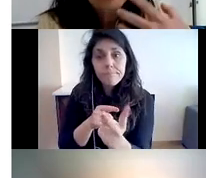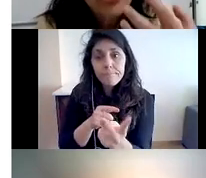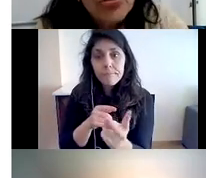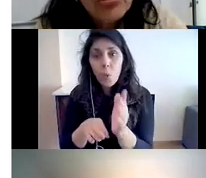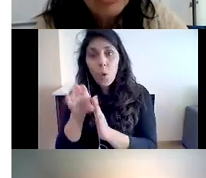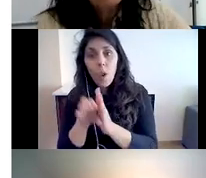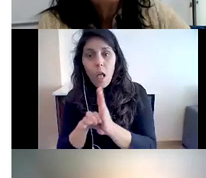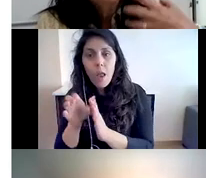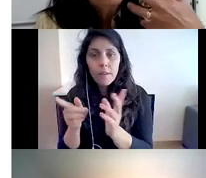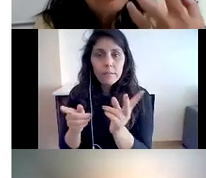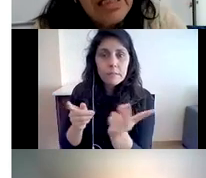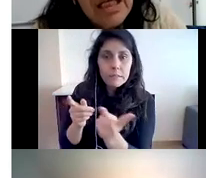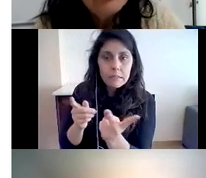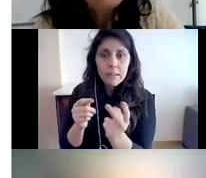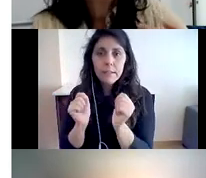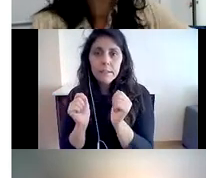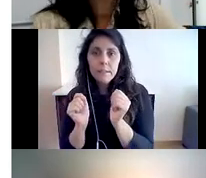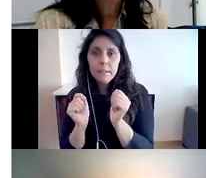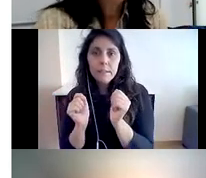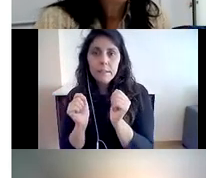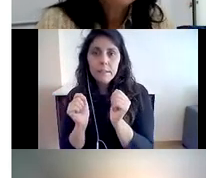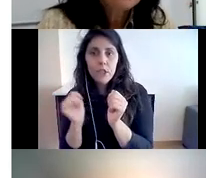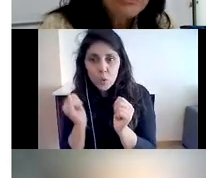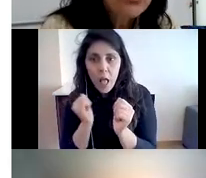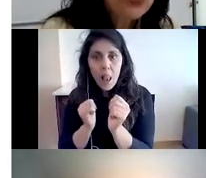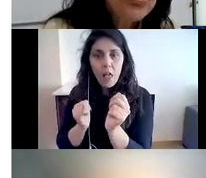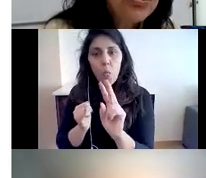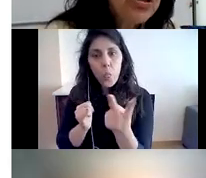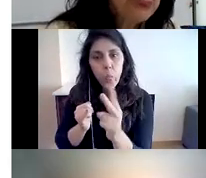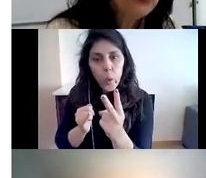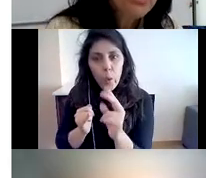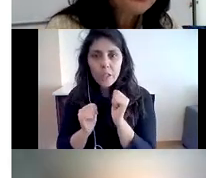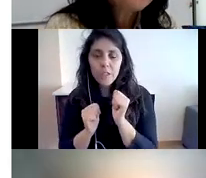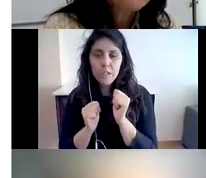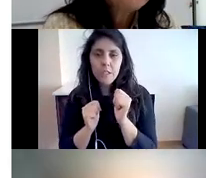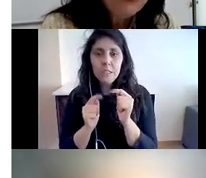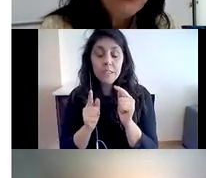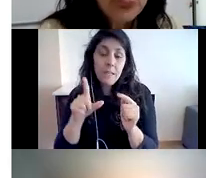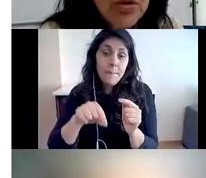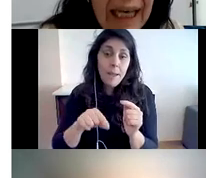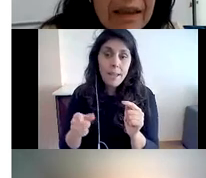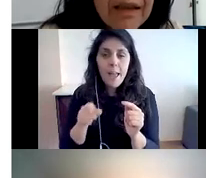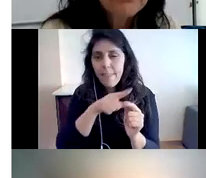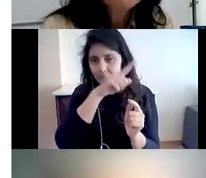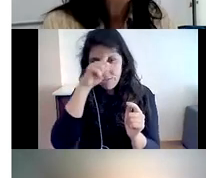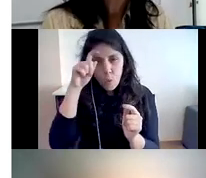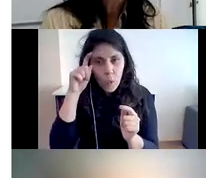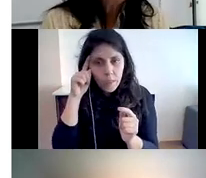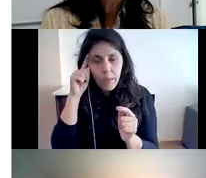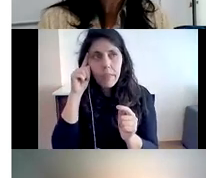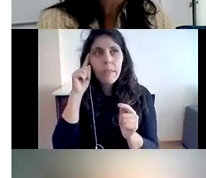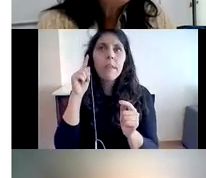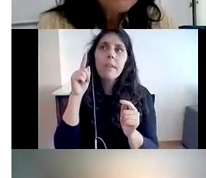curricular, institucional e, num certo sentido, nesta dificuldade